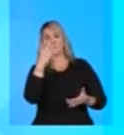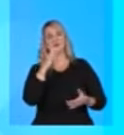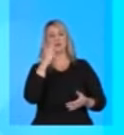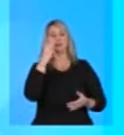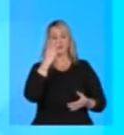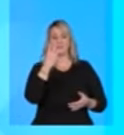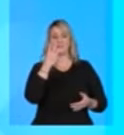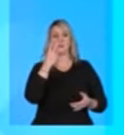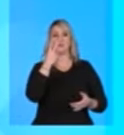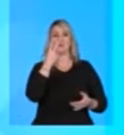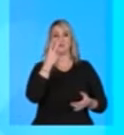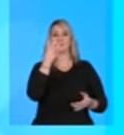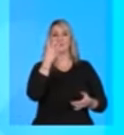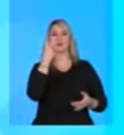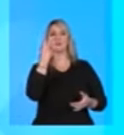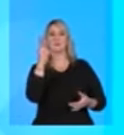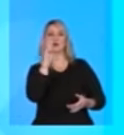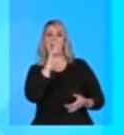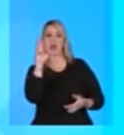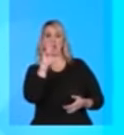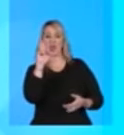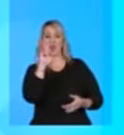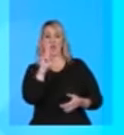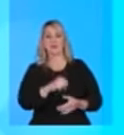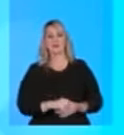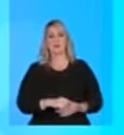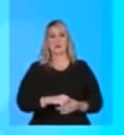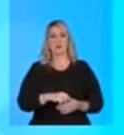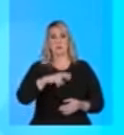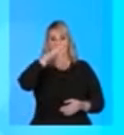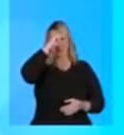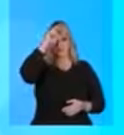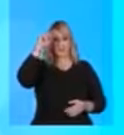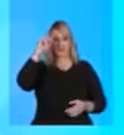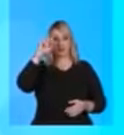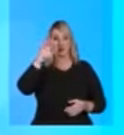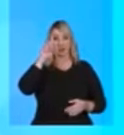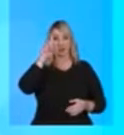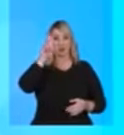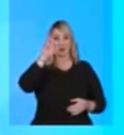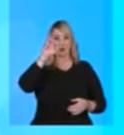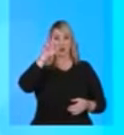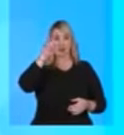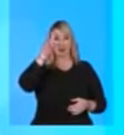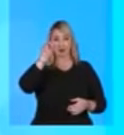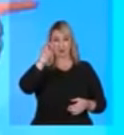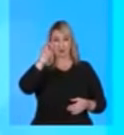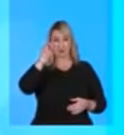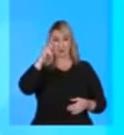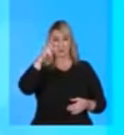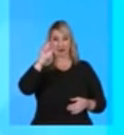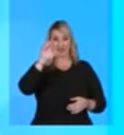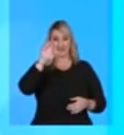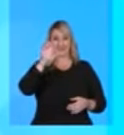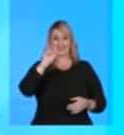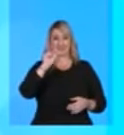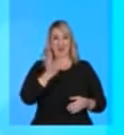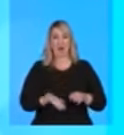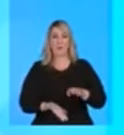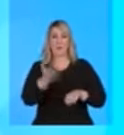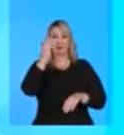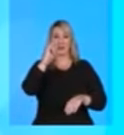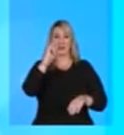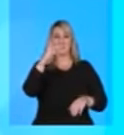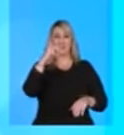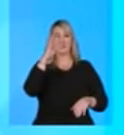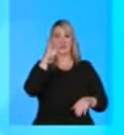3242 eu vou repetir Prefeito Eduardo paaz o Pedro Paulo aumentaram o IPTU na zona oeste do Rio de Janeiro de